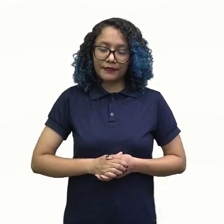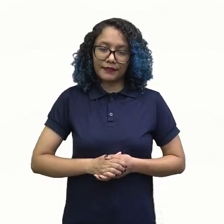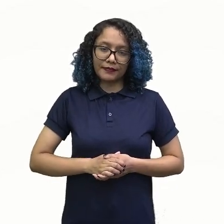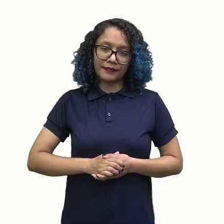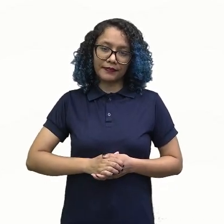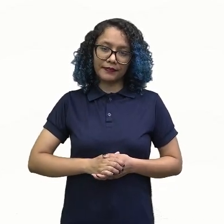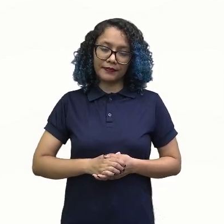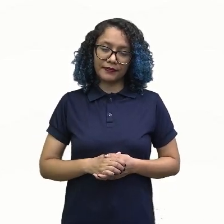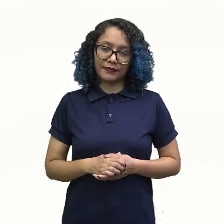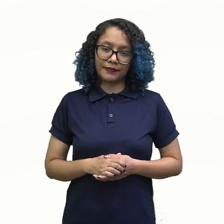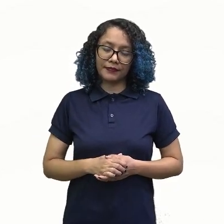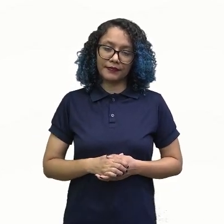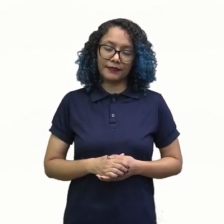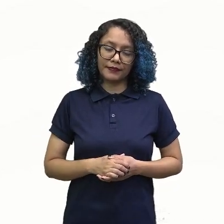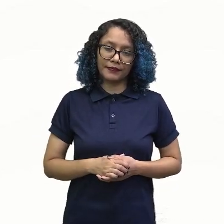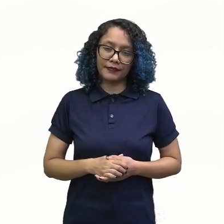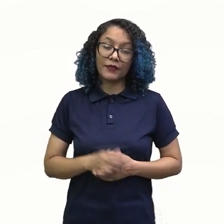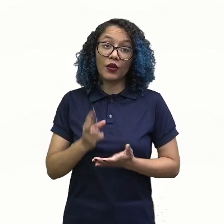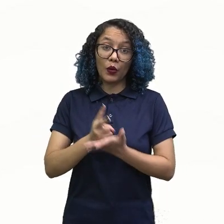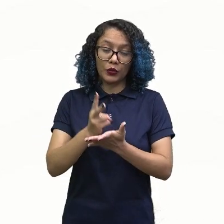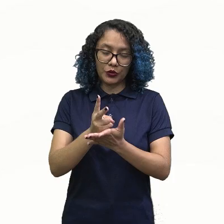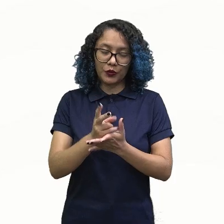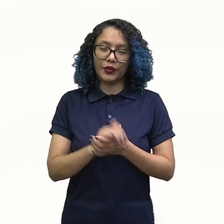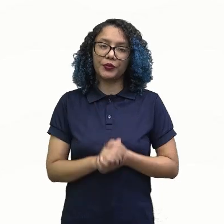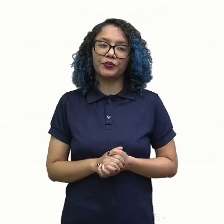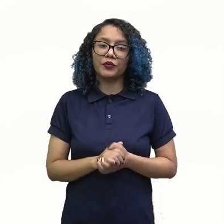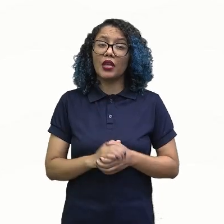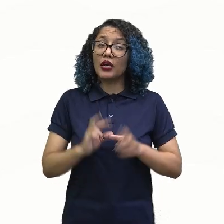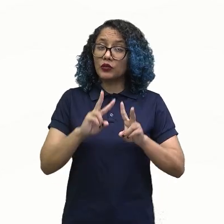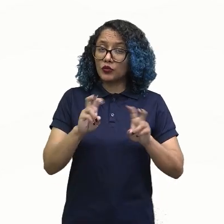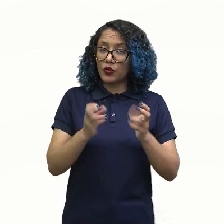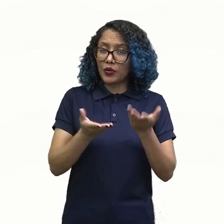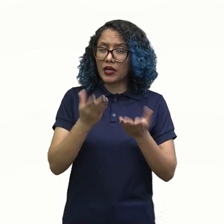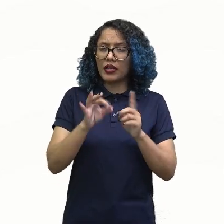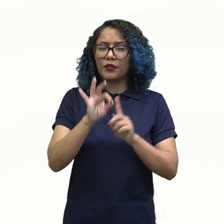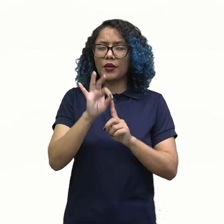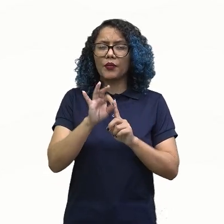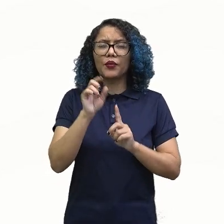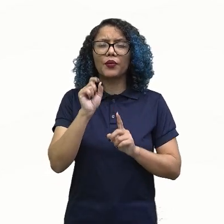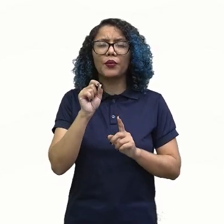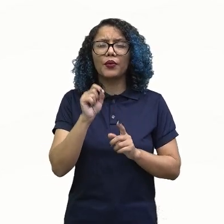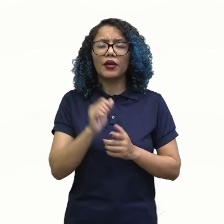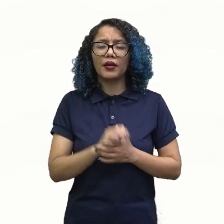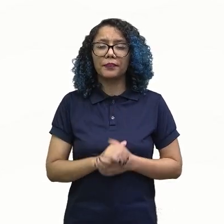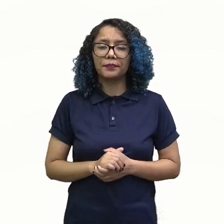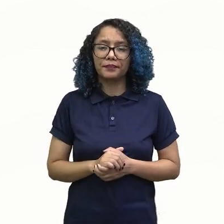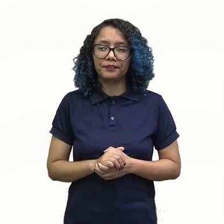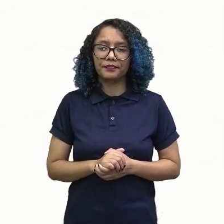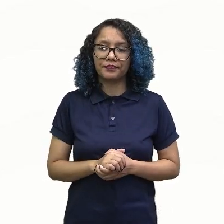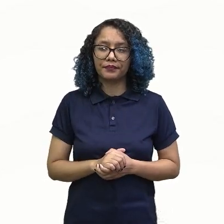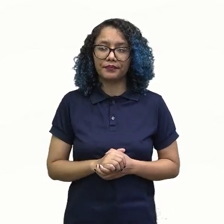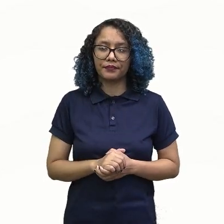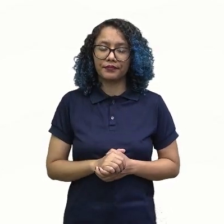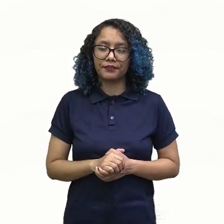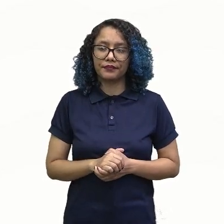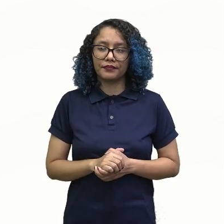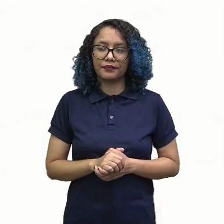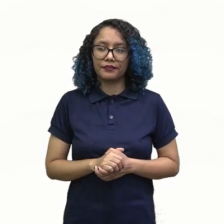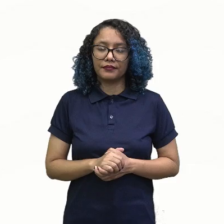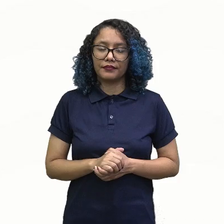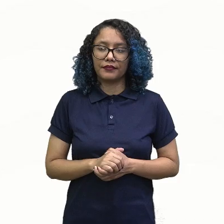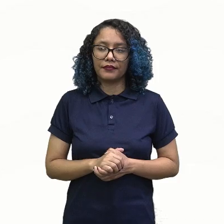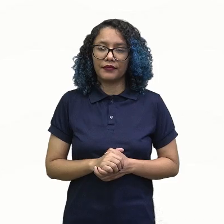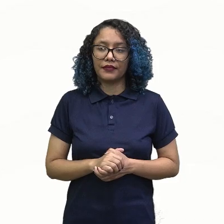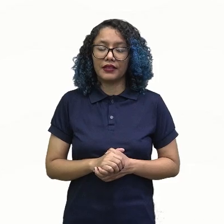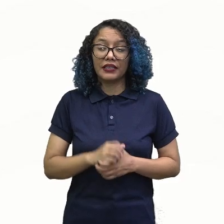ao falarmos sobre o equilíbrio térmico, você tem aí que o estado em que a temperatura de 2 ou